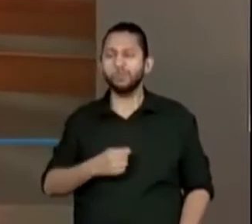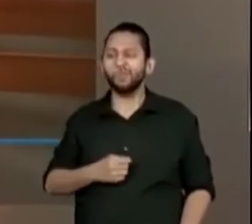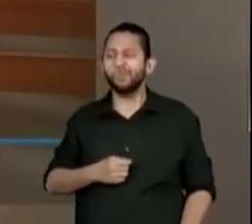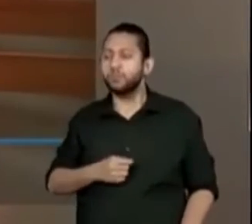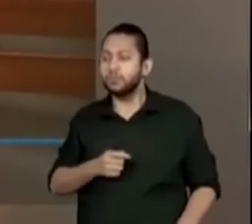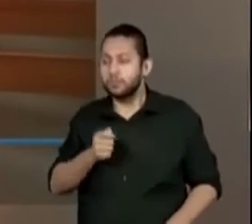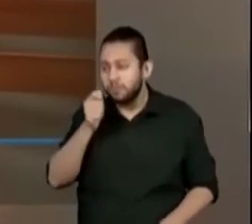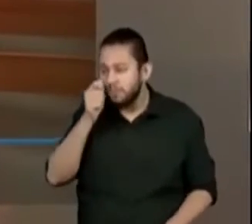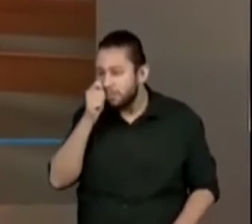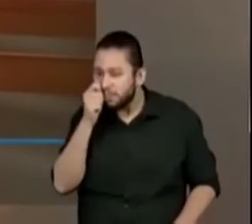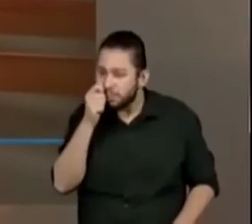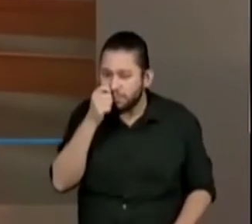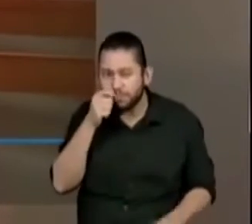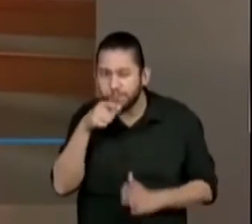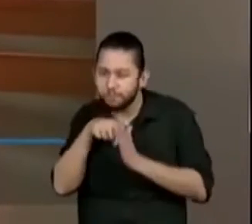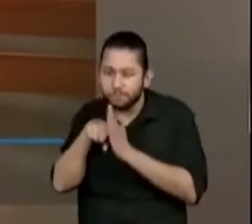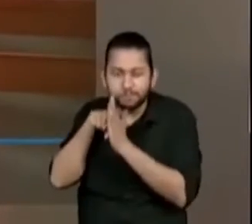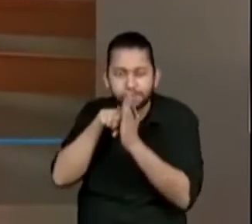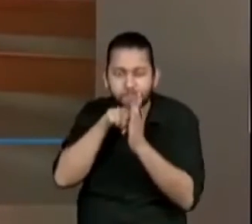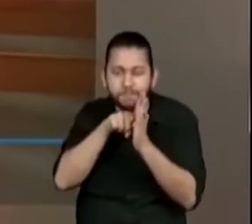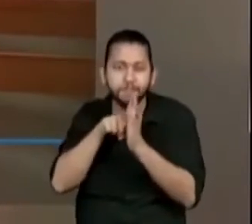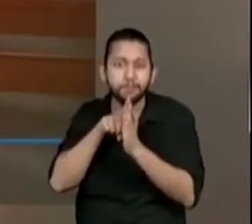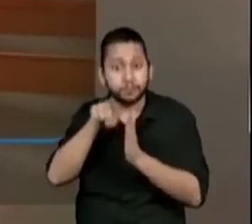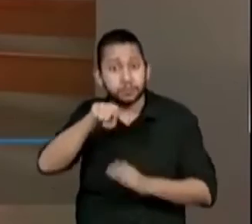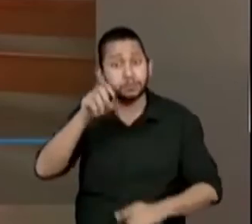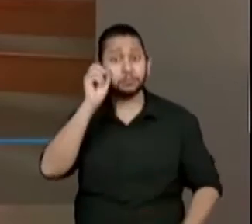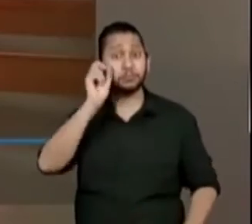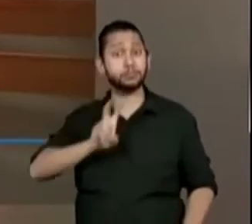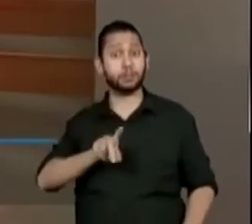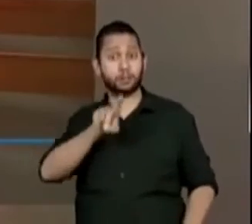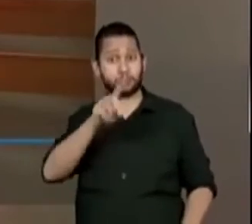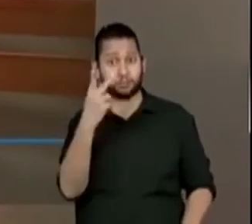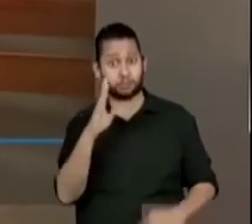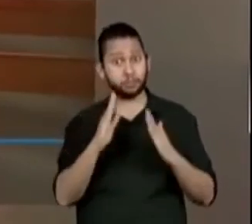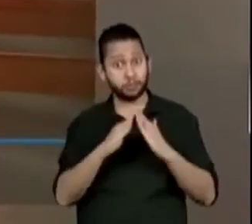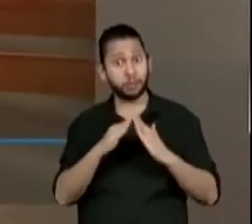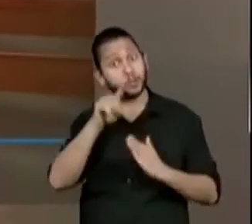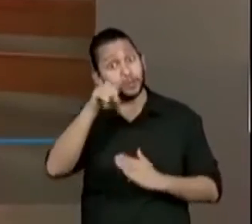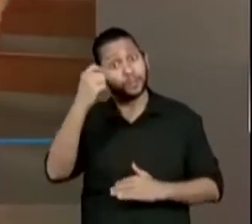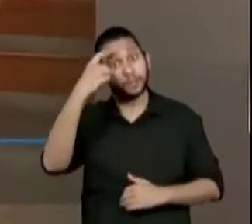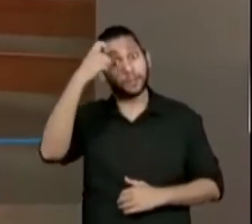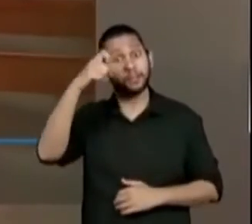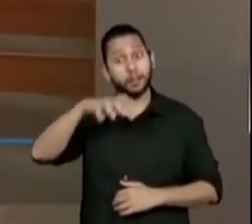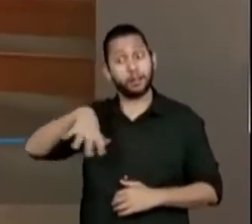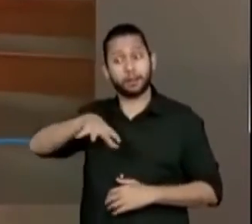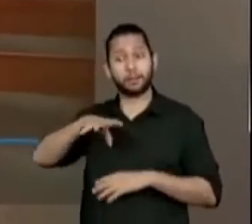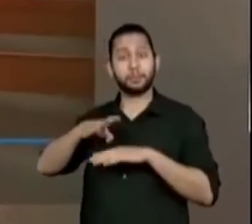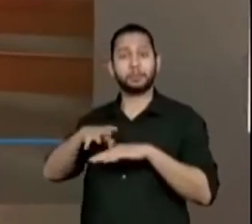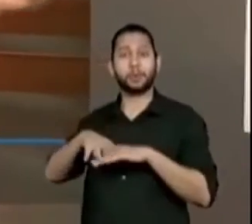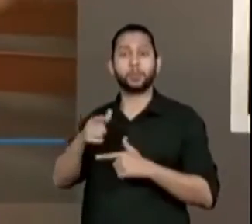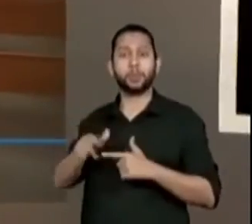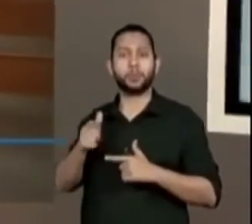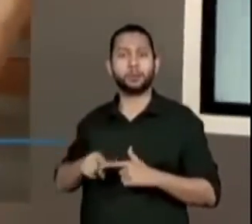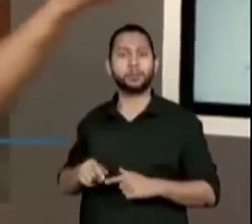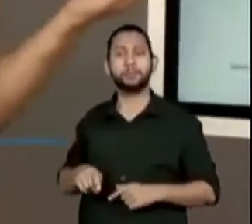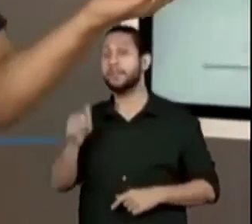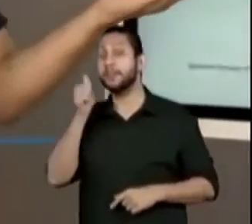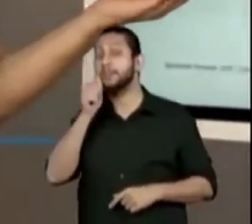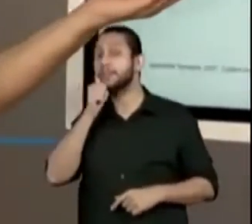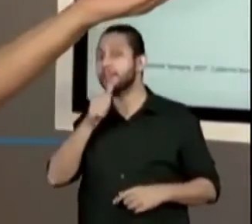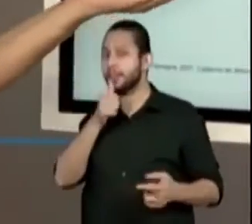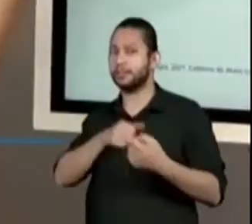investigador que se desafia? Então, vocês vão fazer isso em casa. Só que por que eu coloquei essa menininha aqui dizendo assim,